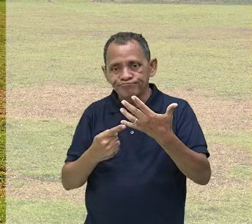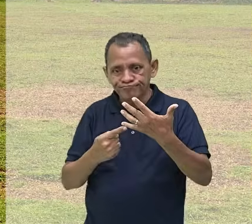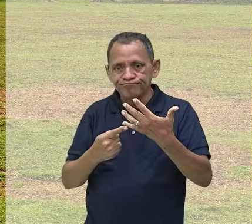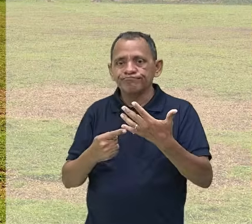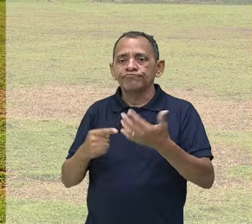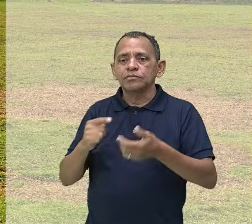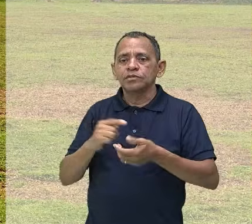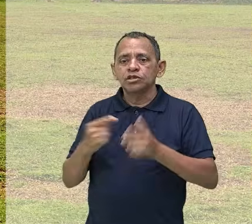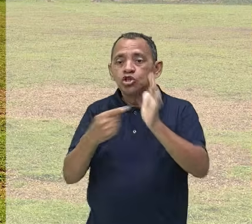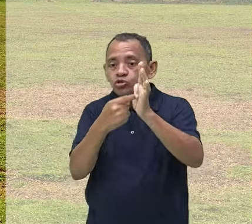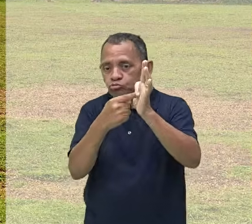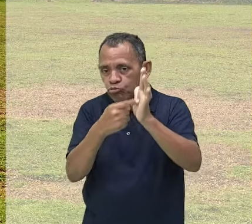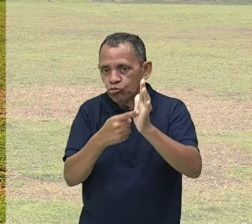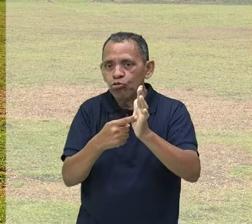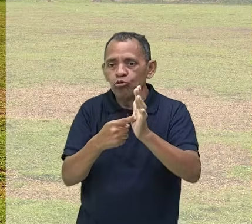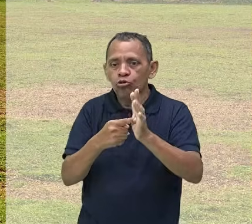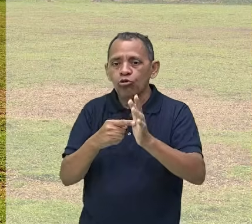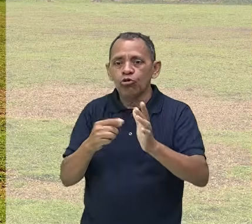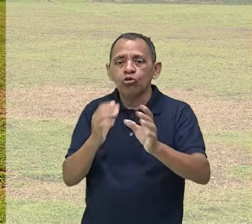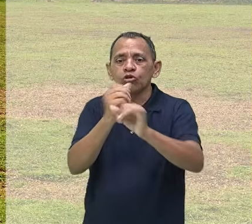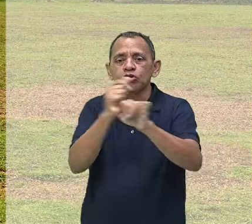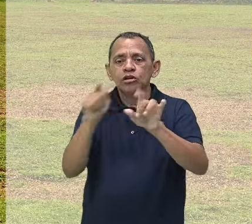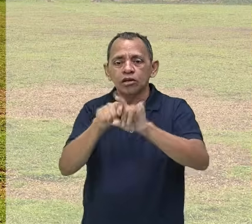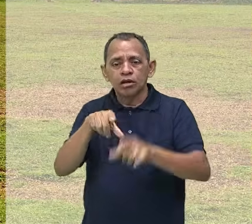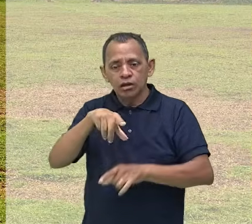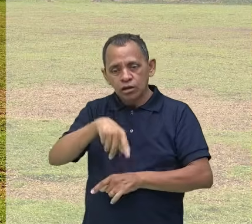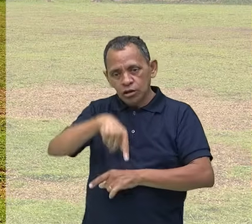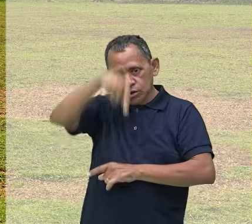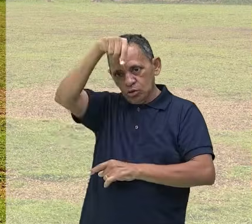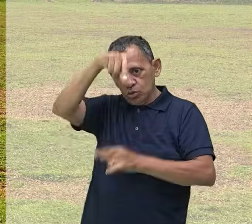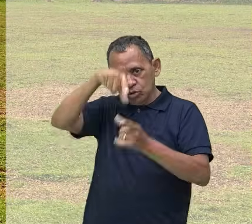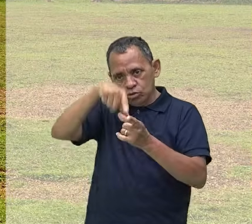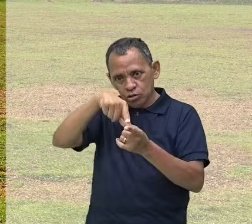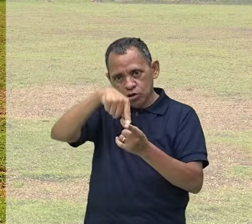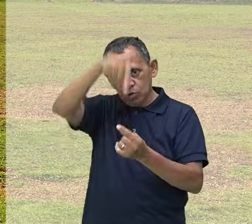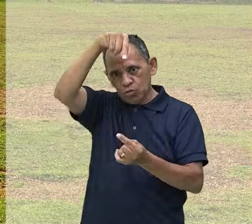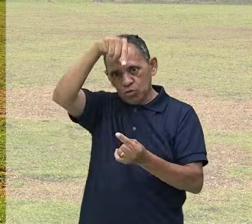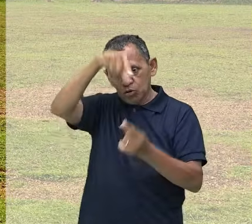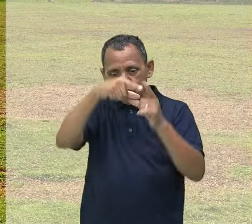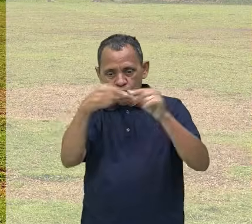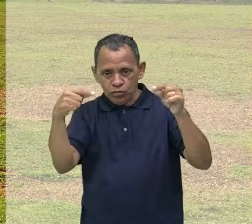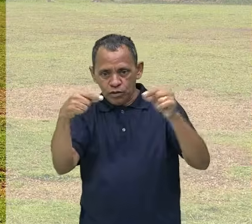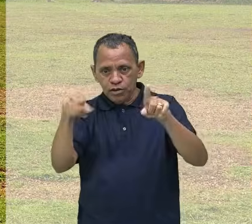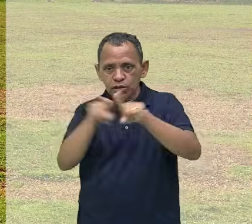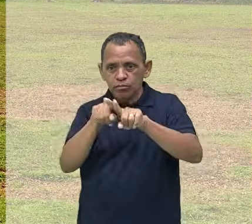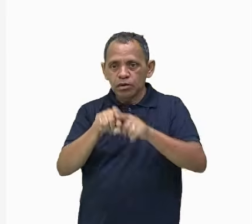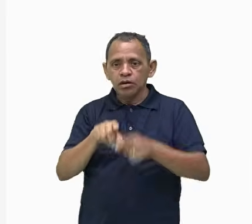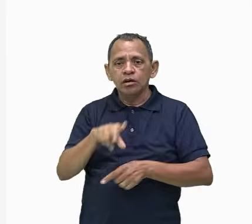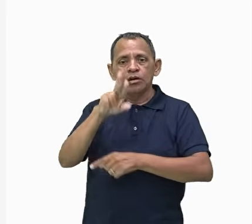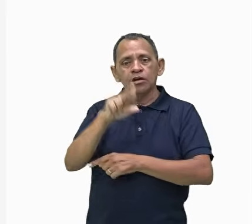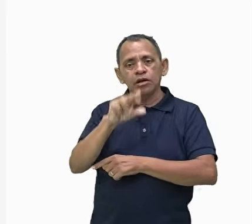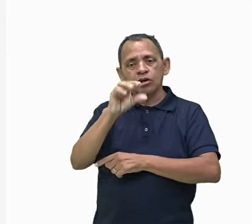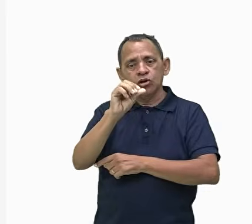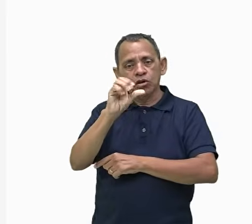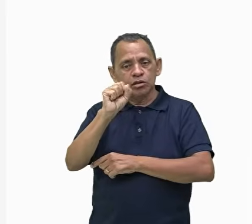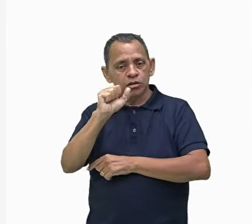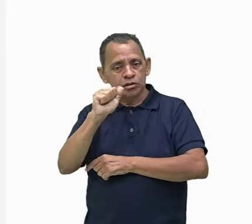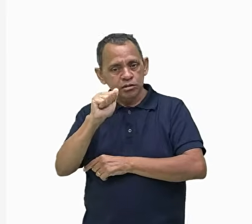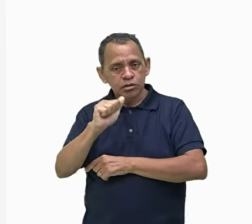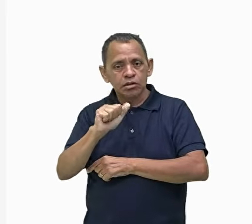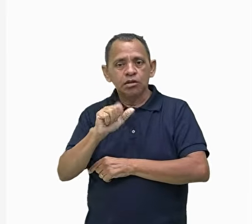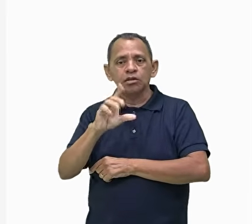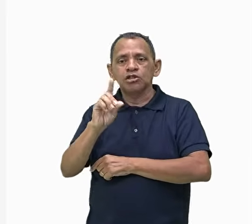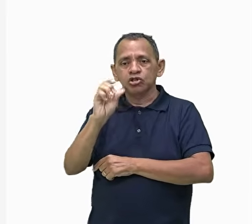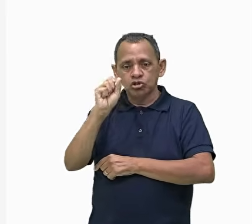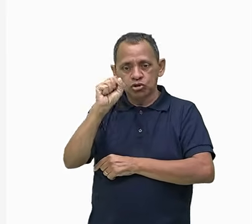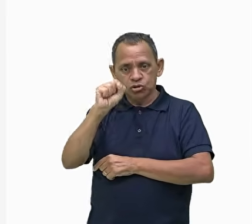acaba formando para a gente o quê? A rosa dos ventos. Então, gente, a rosa dos ventos vai ser o quê? Vai ser o conjunto de